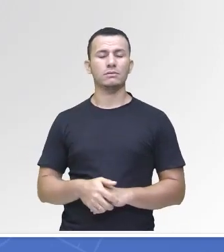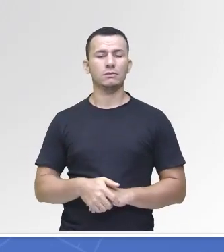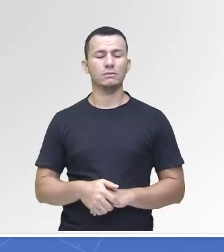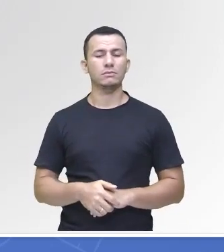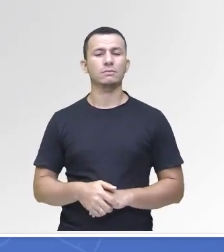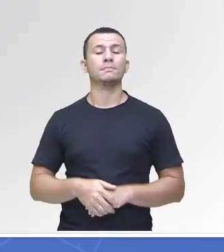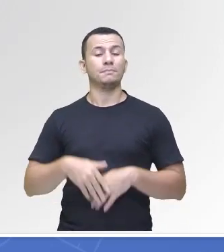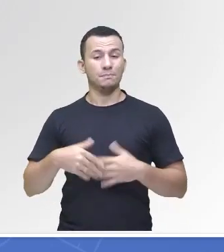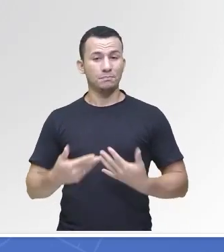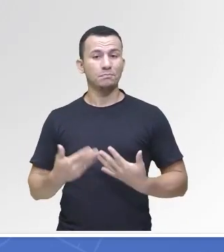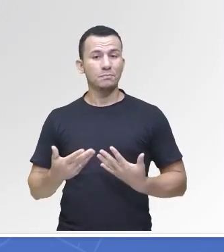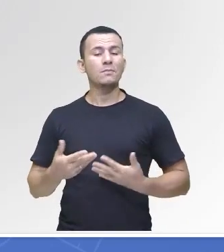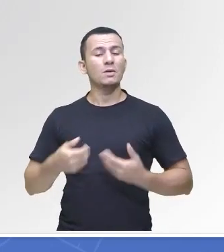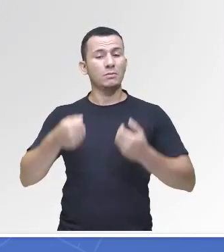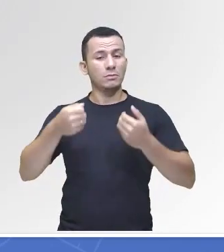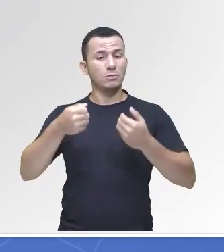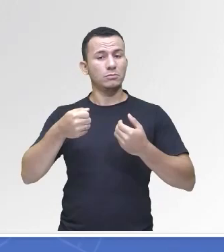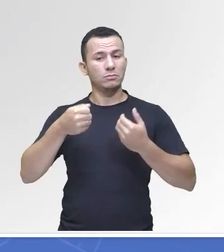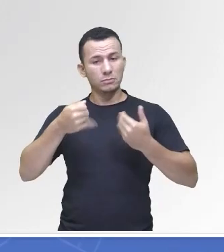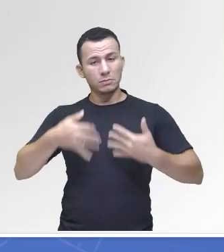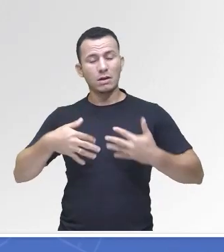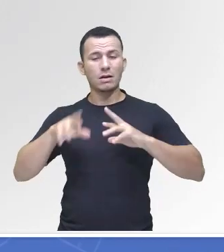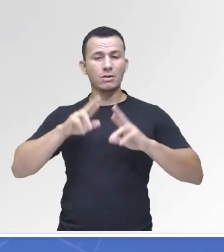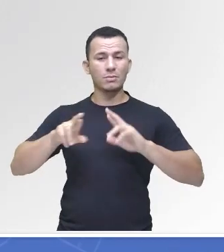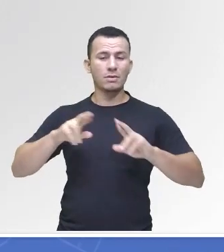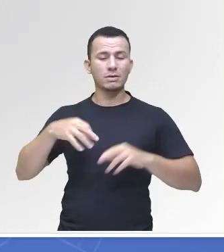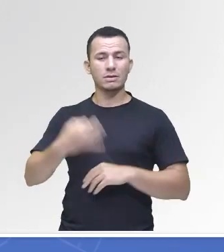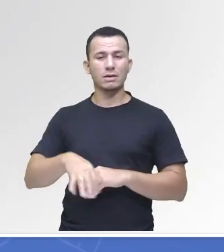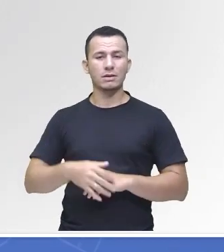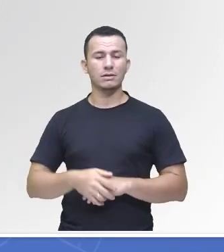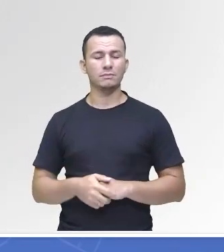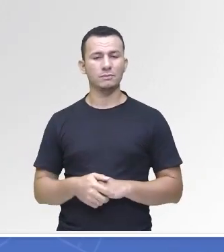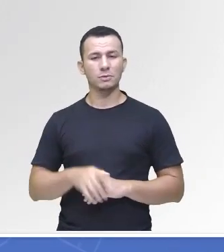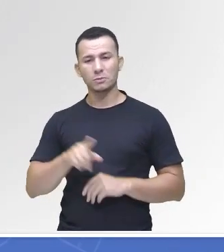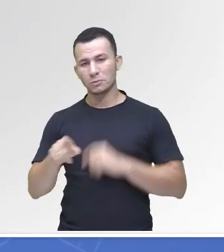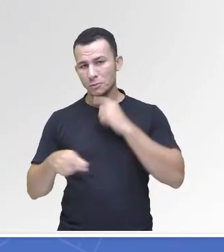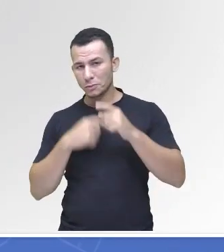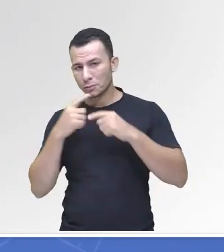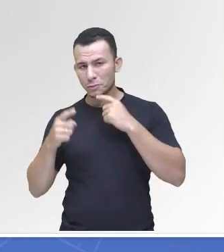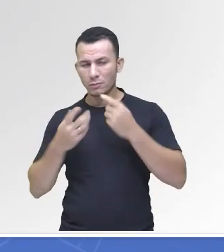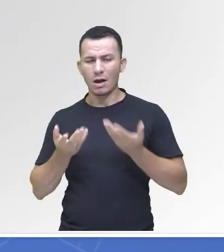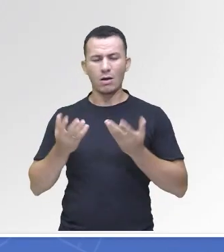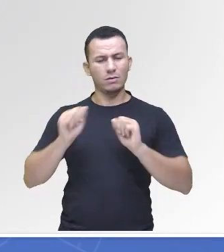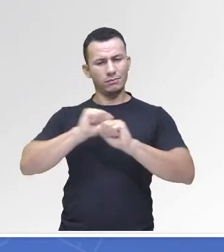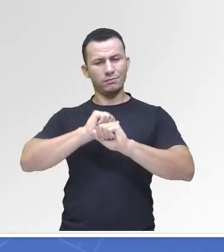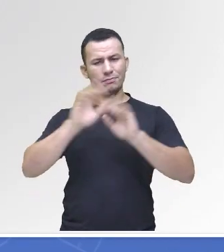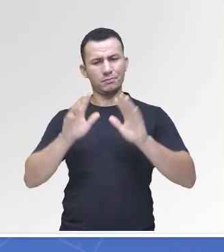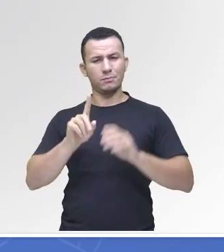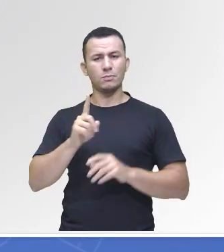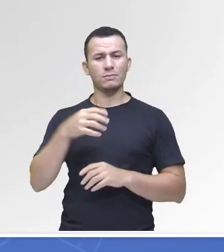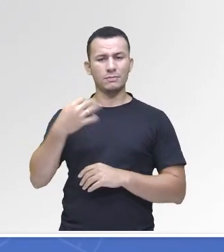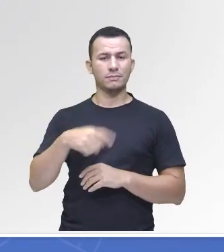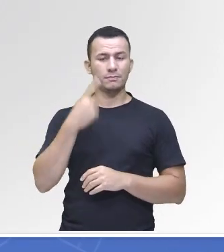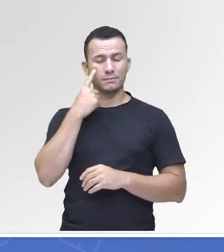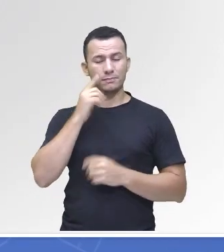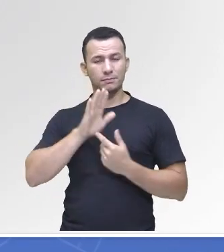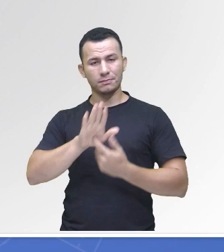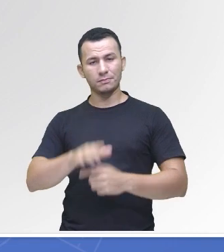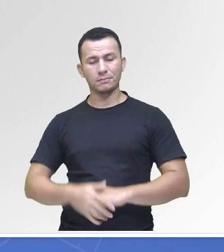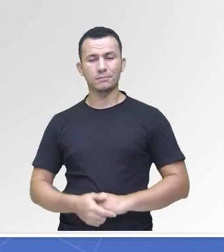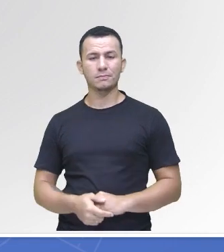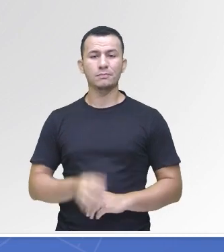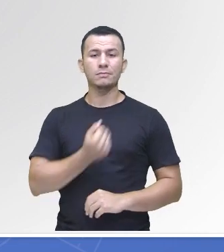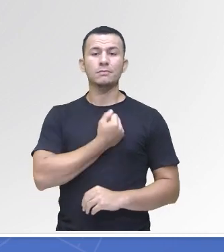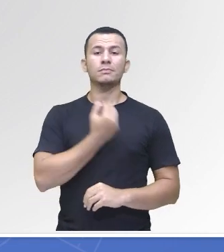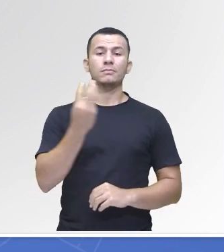Bom, então vamos lá fazer as correções, né? Vamos tirar aí a dúvida dos nossos alunos e ver qual é a alternativa correta. Bom, então a gente tem a